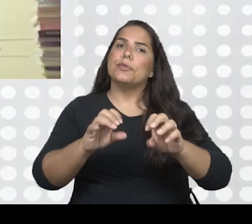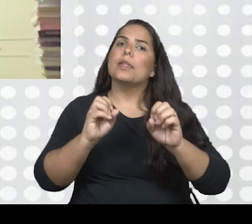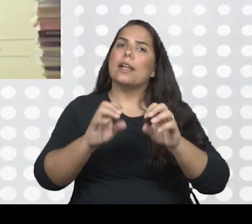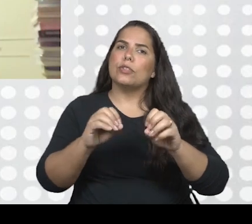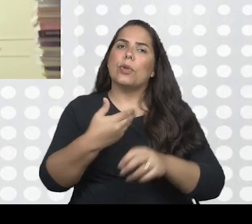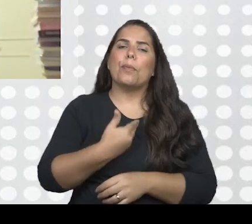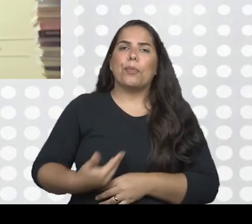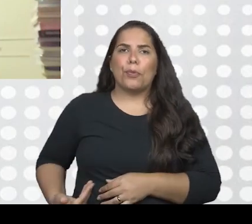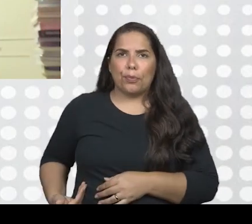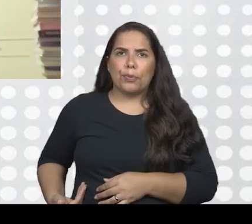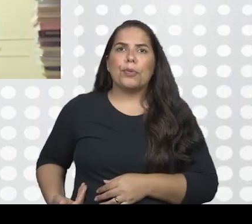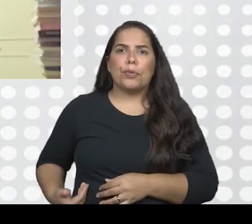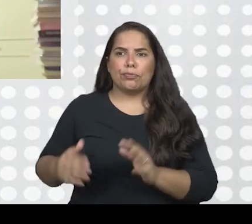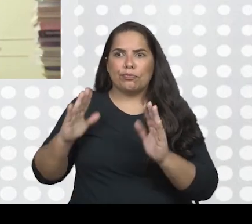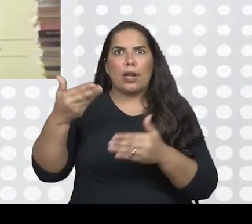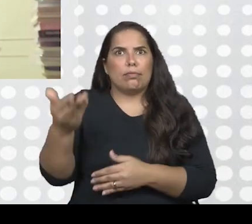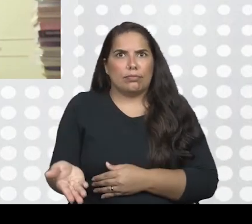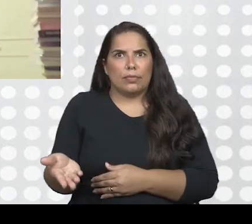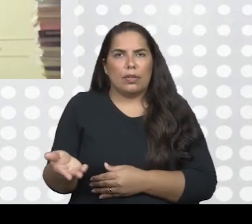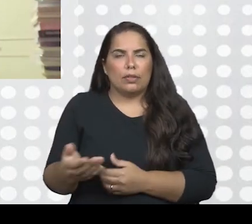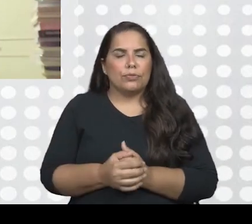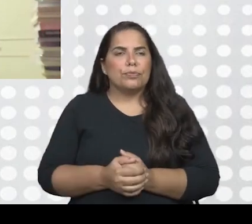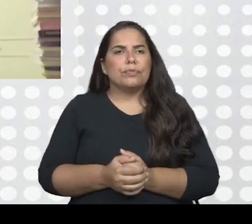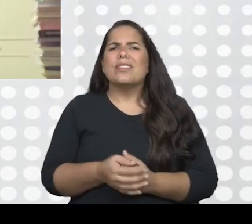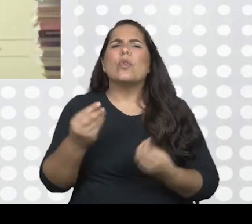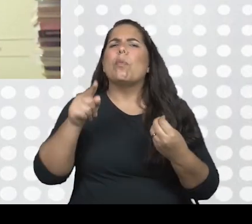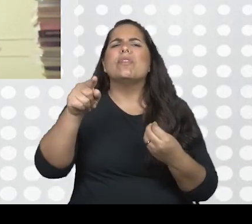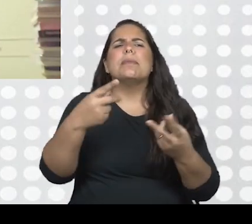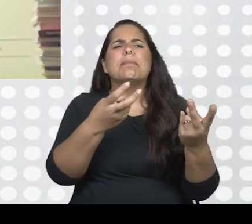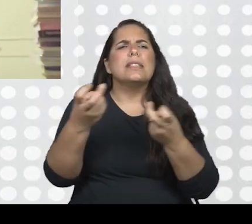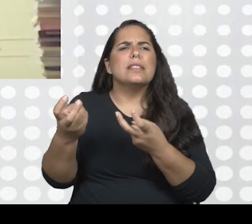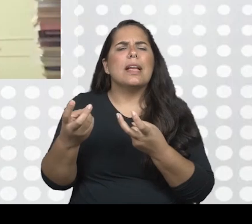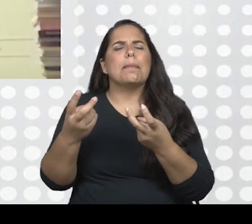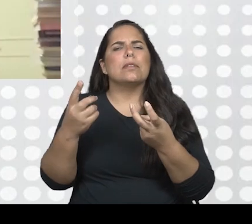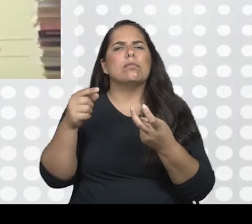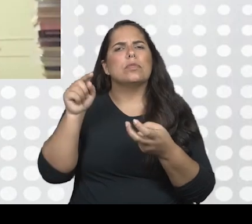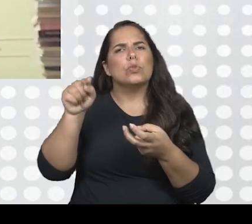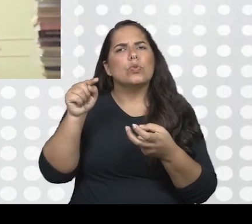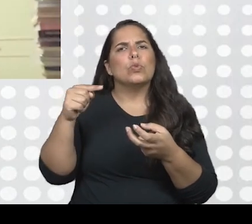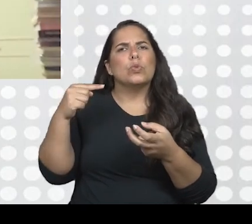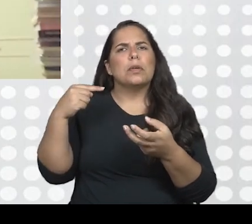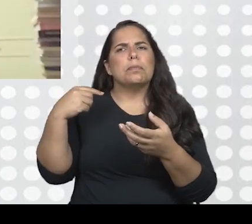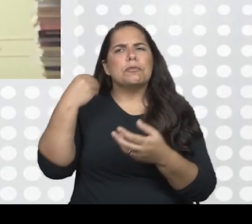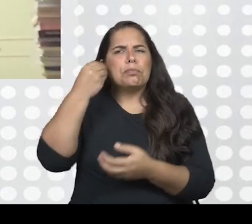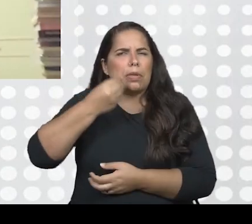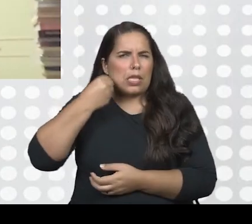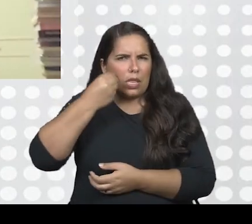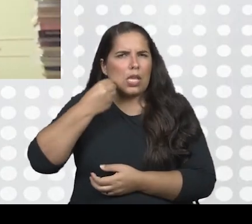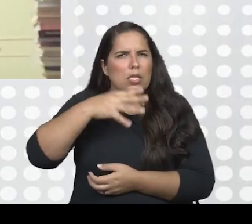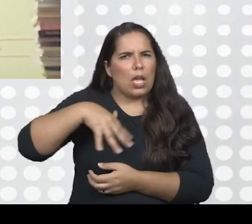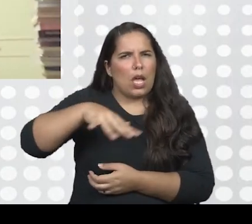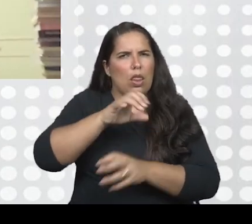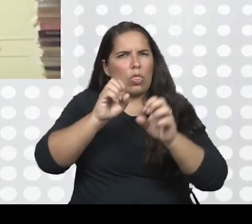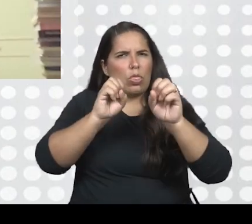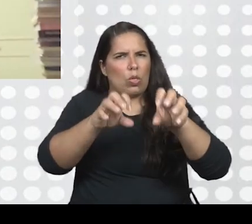educacionais públicos destinados a essas pessoas. Como você vê, a partir de toda a sua expertise, experiência na área da